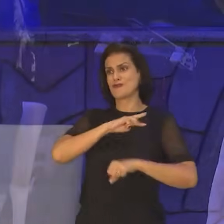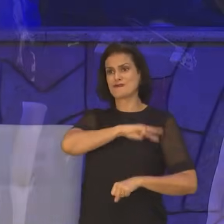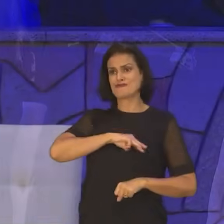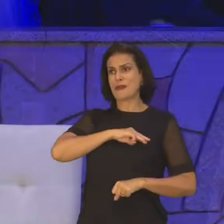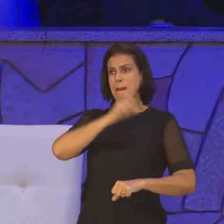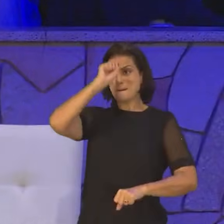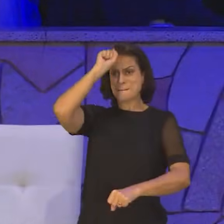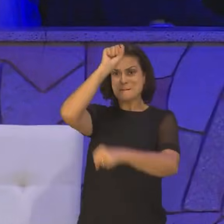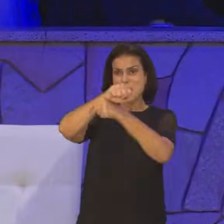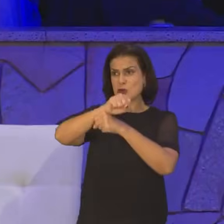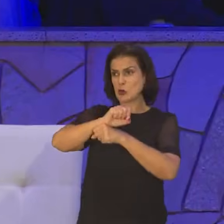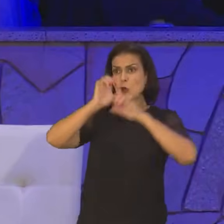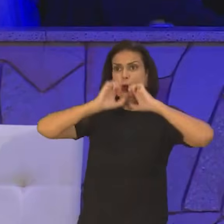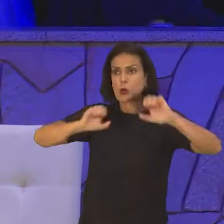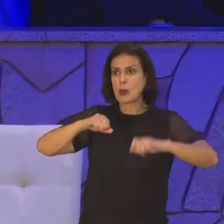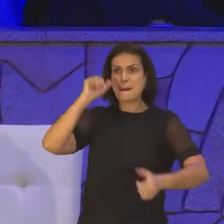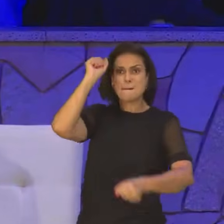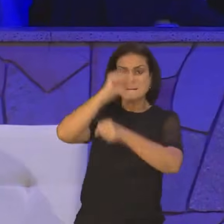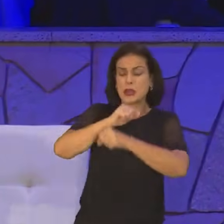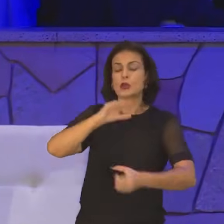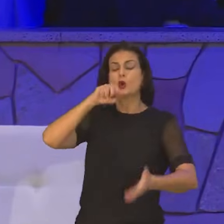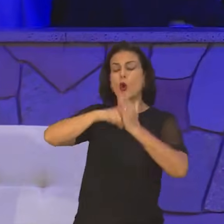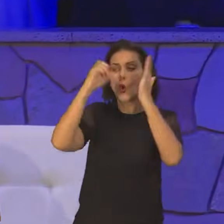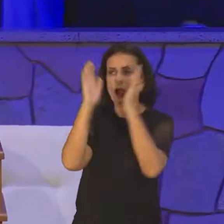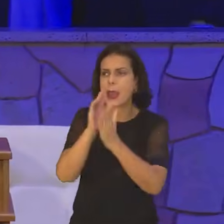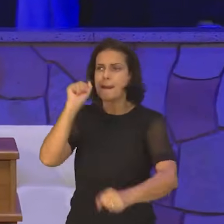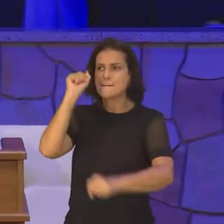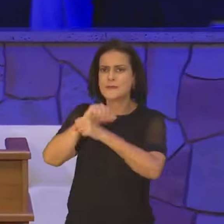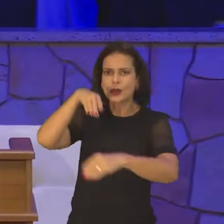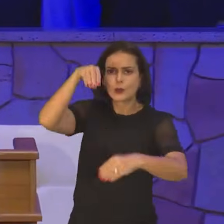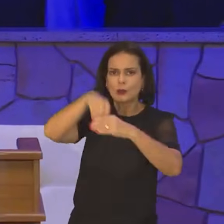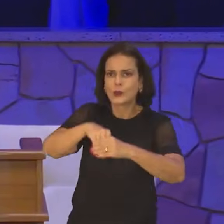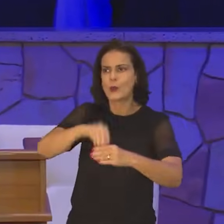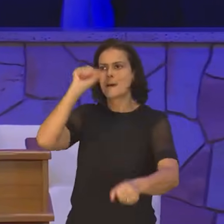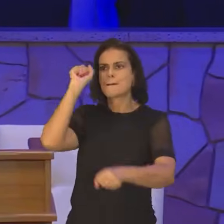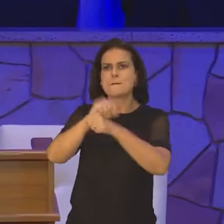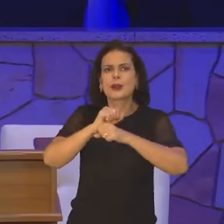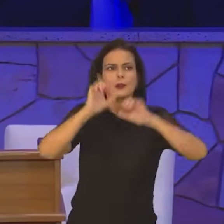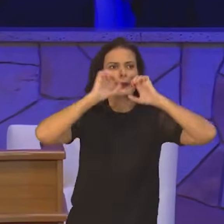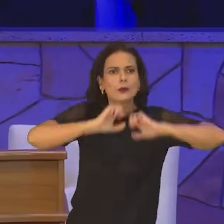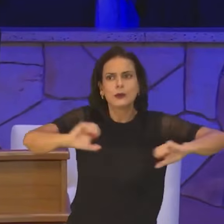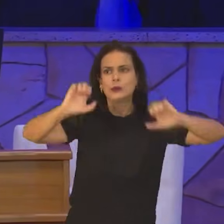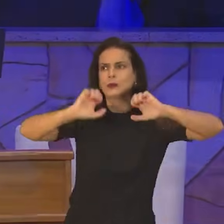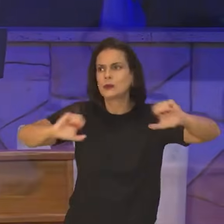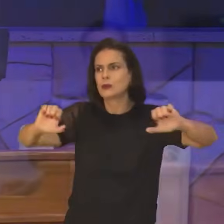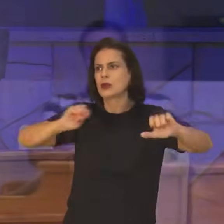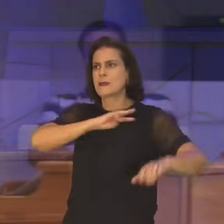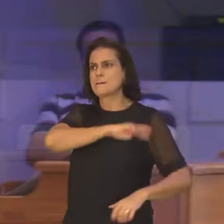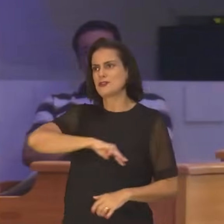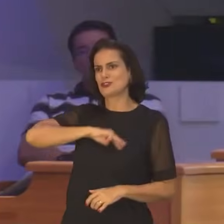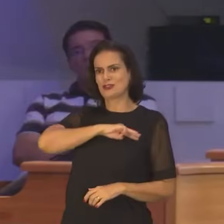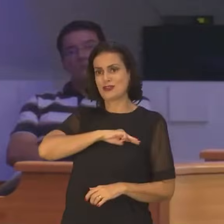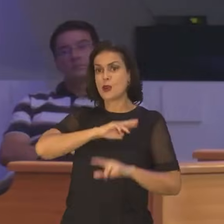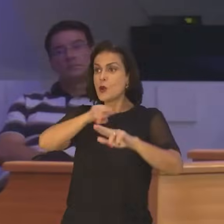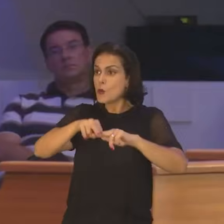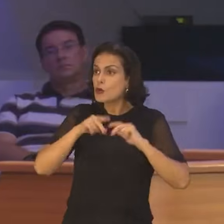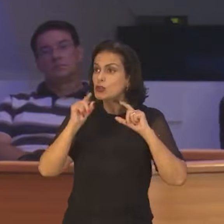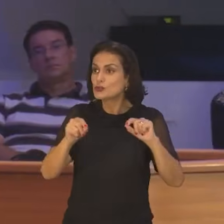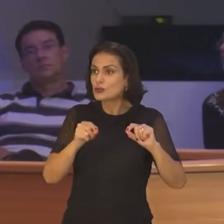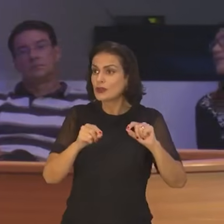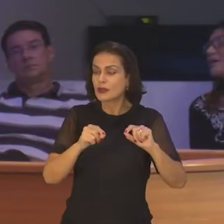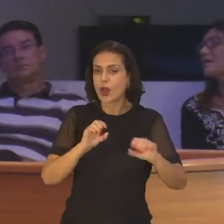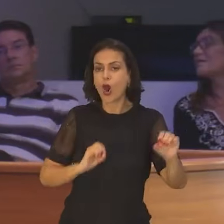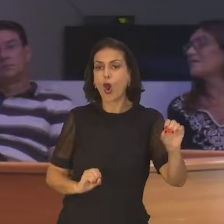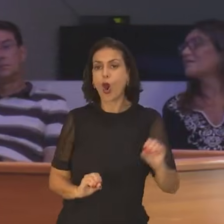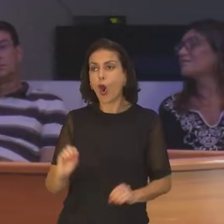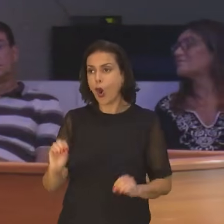de enviar, parou de ofertar, parou de orar e parou de converter em missionários. Por isso, a obra parou.